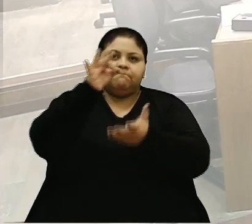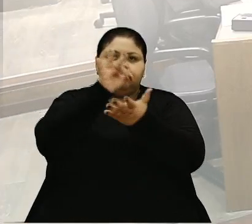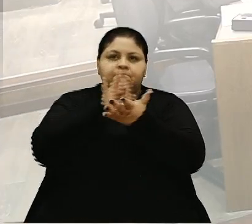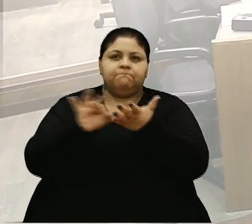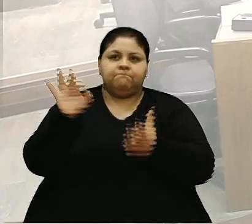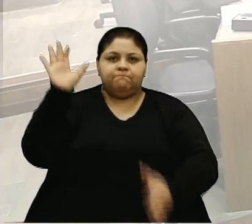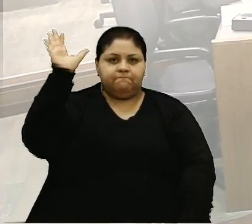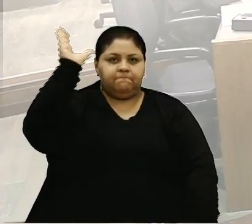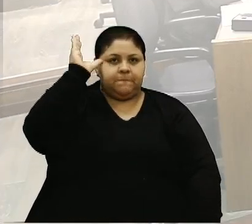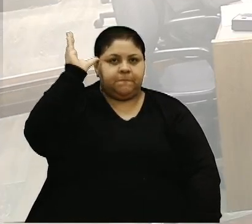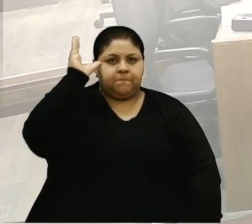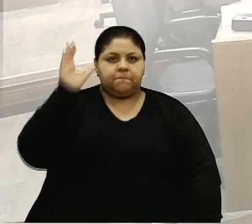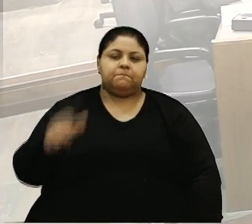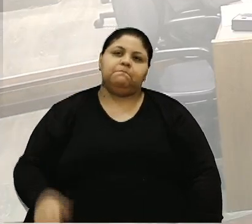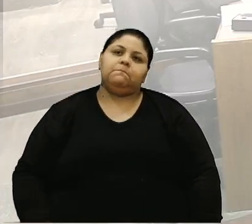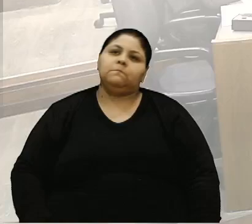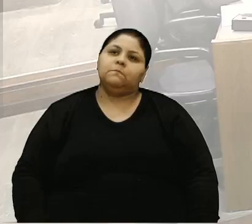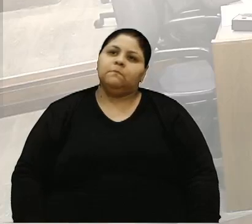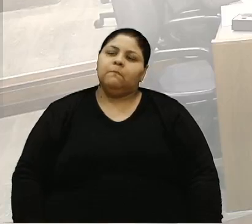Cadori.